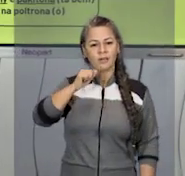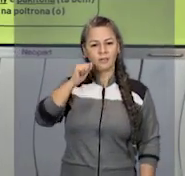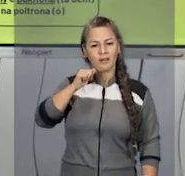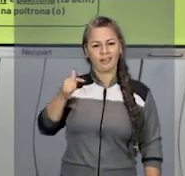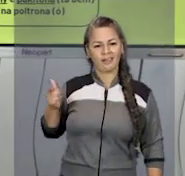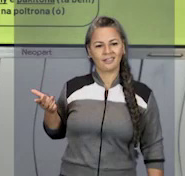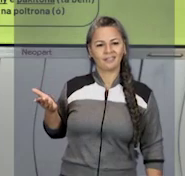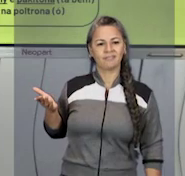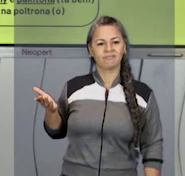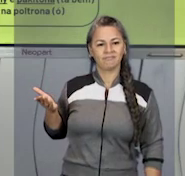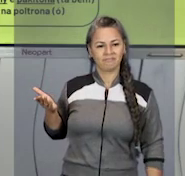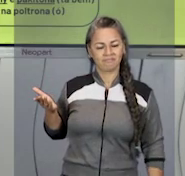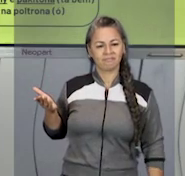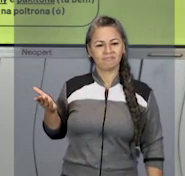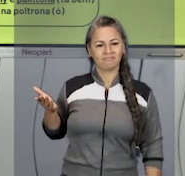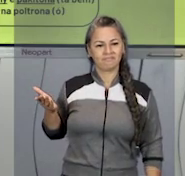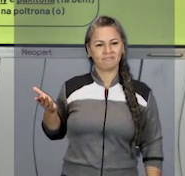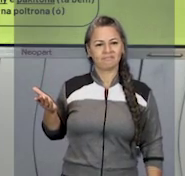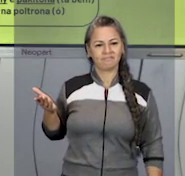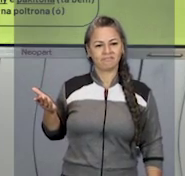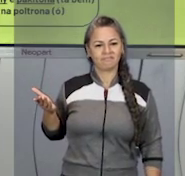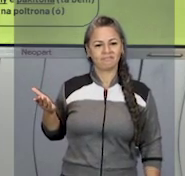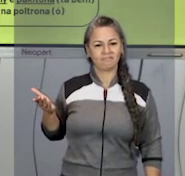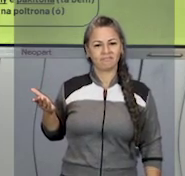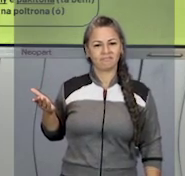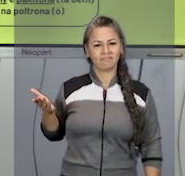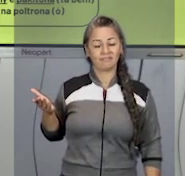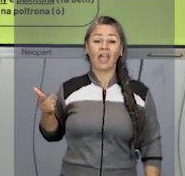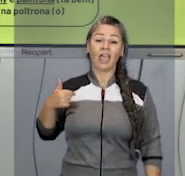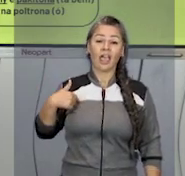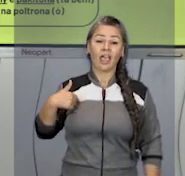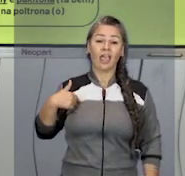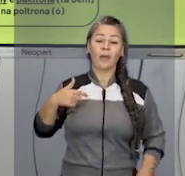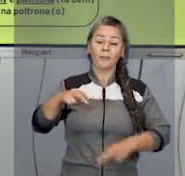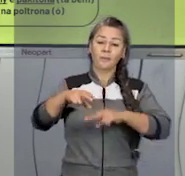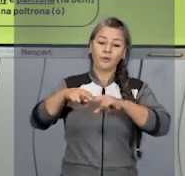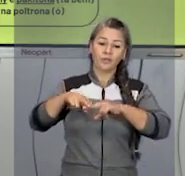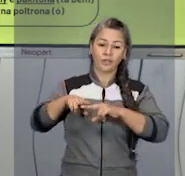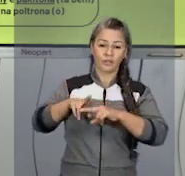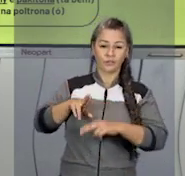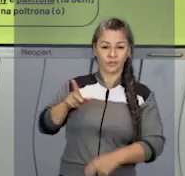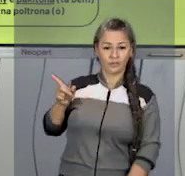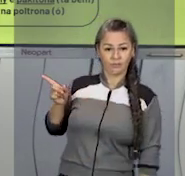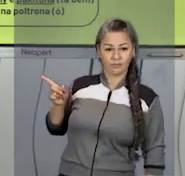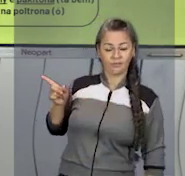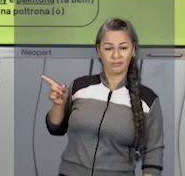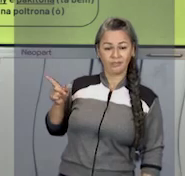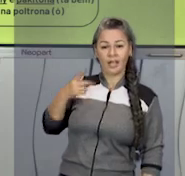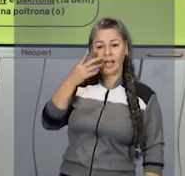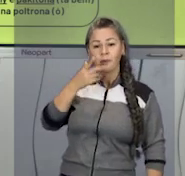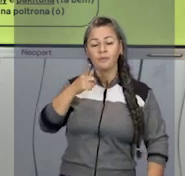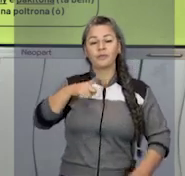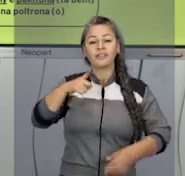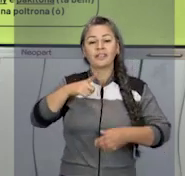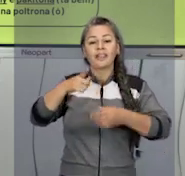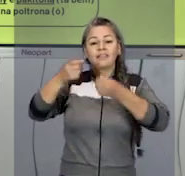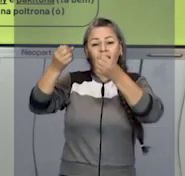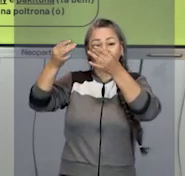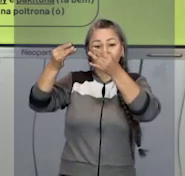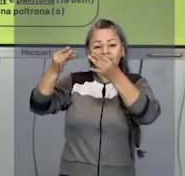Por isso, né, essa canção, Eu Gosto Dela, vai ter esses elementos descritivos.